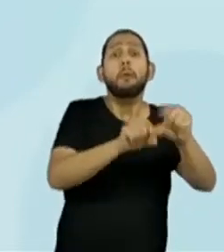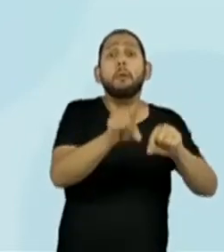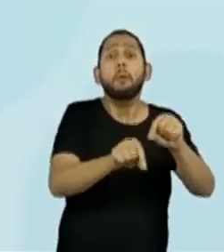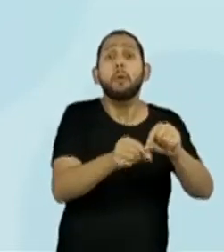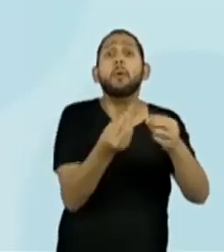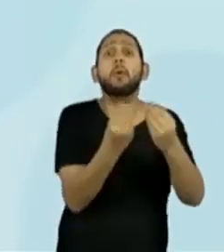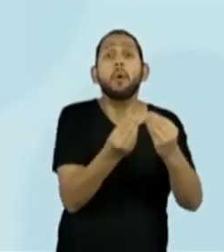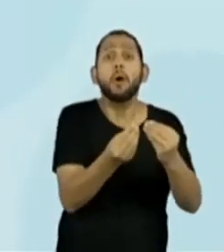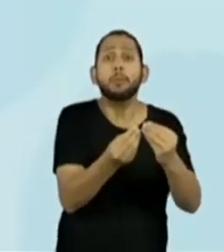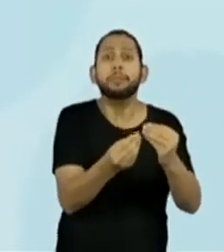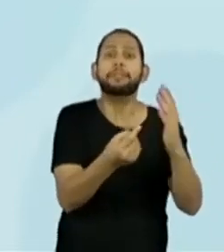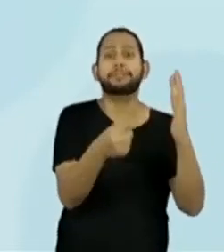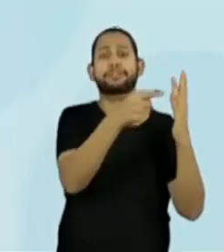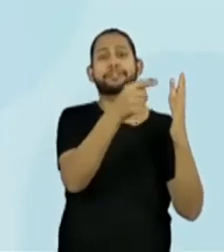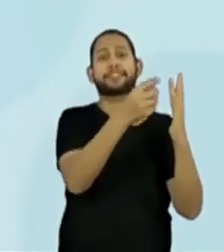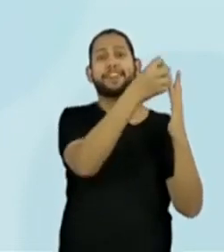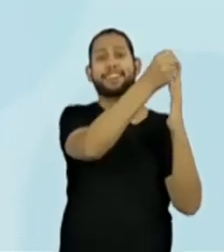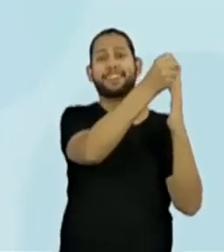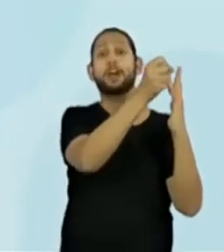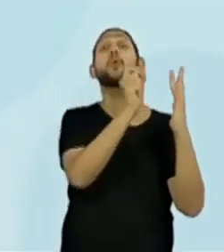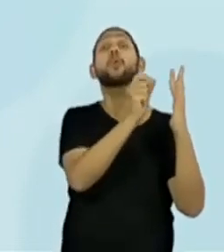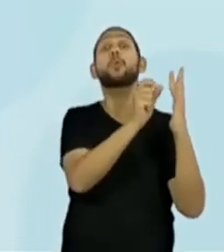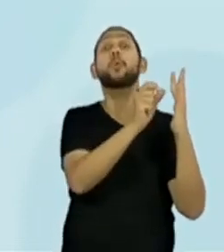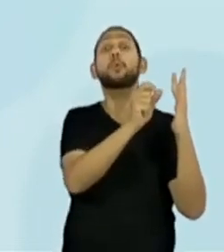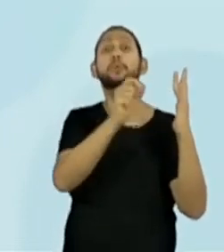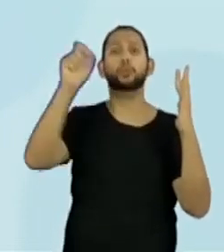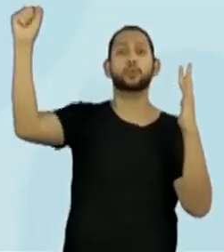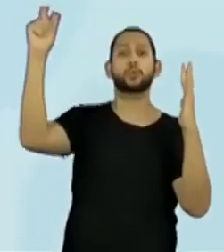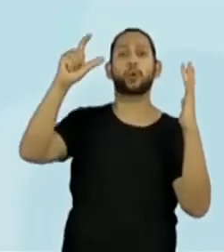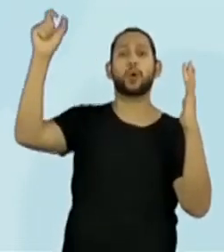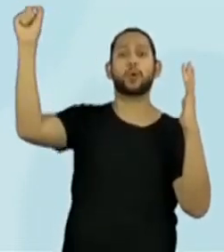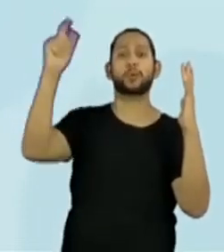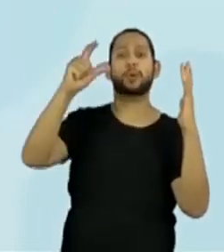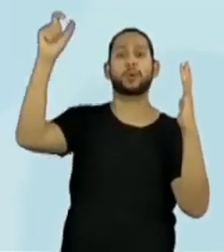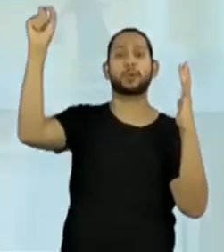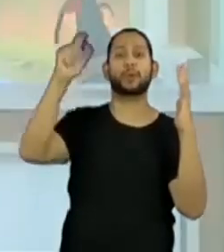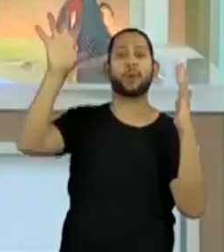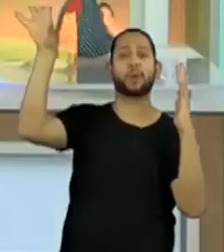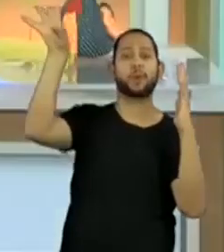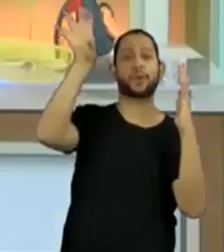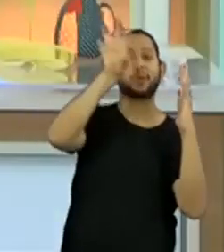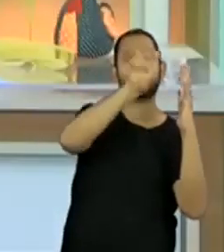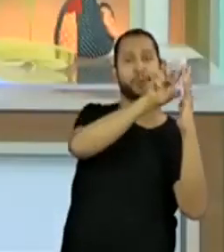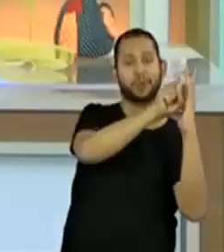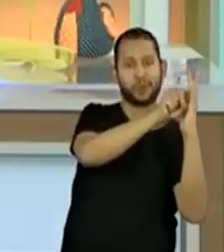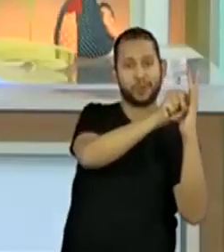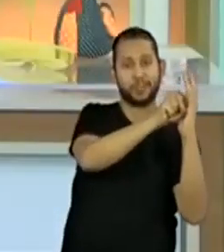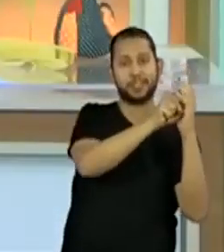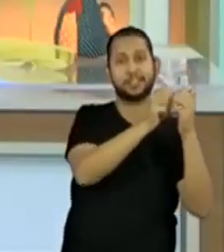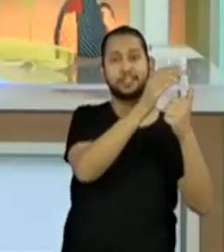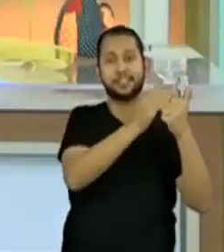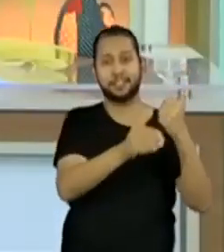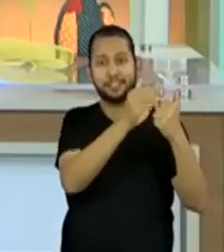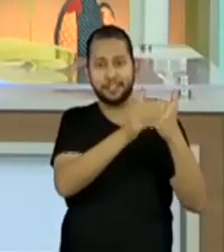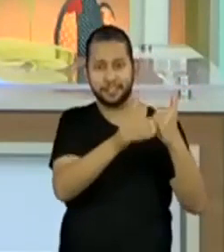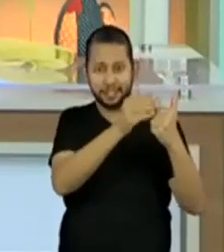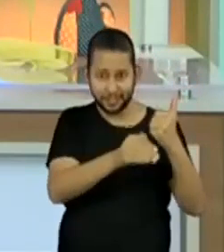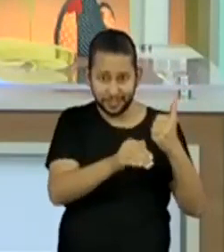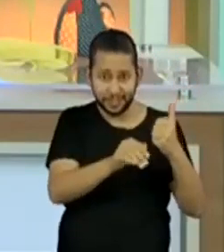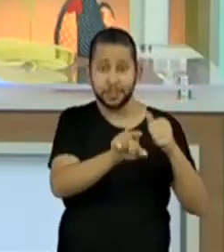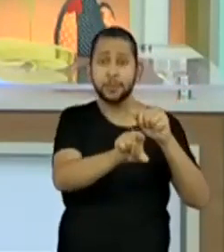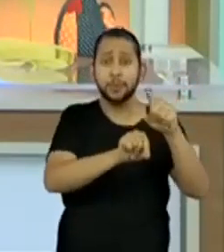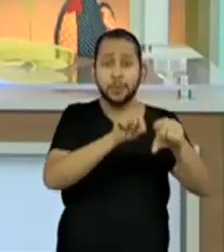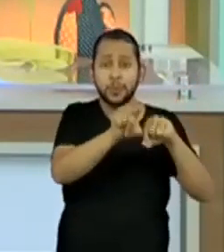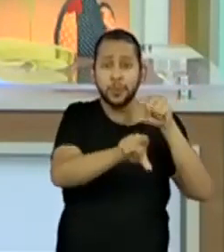da luz do sol, tá? Certo? Ora, então vamos prosseguir aqui. Então, o que